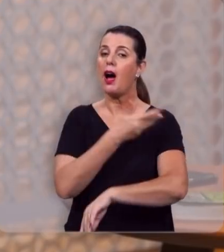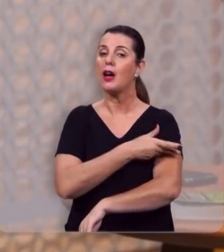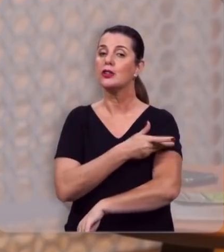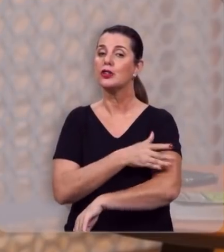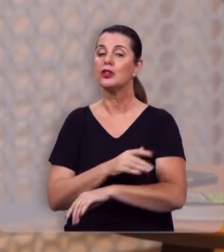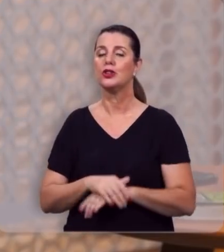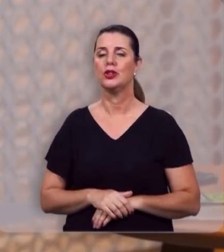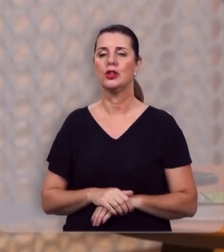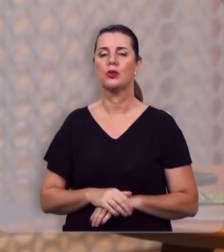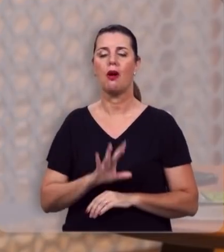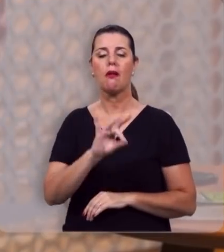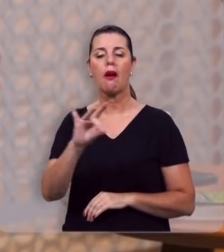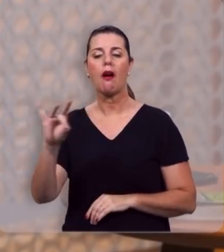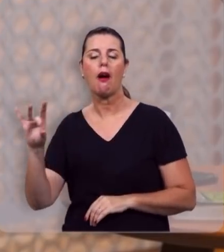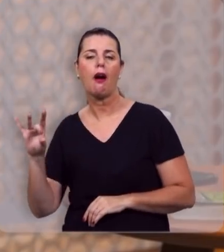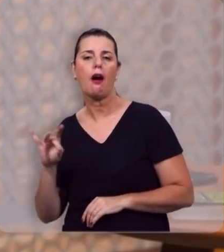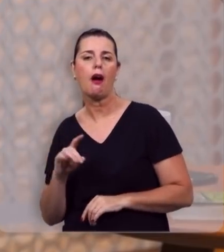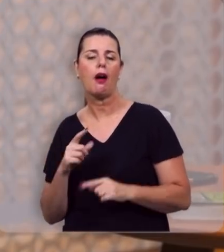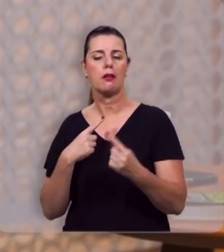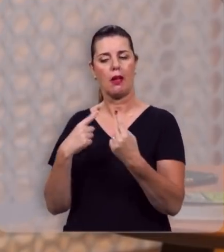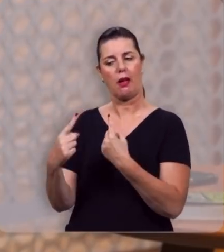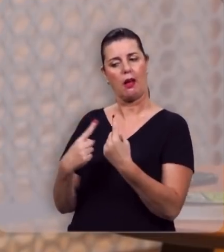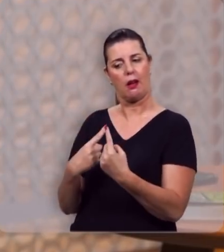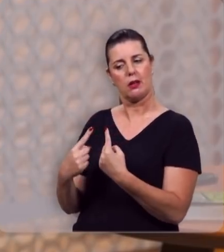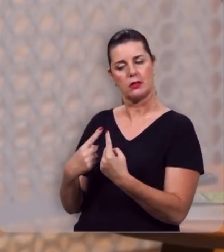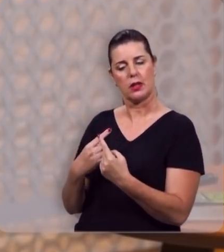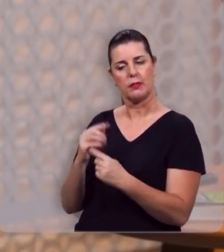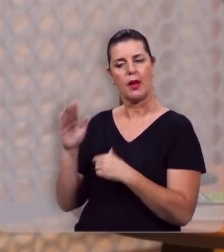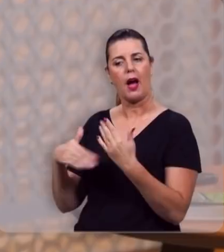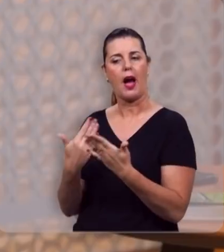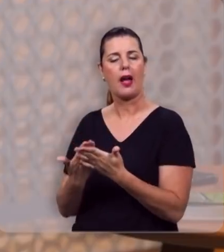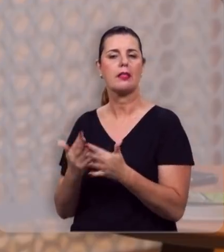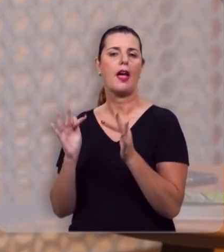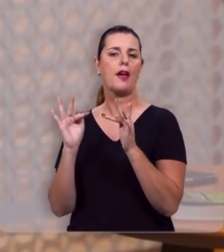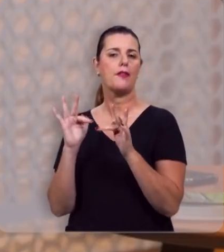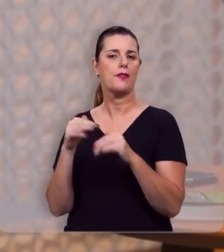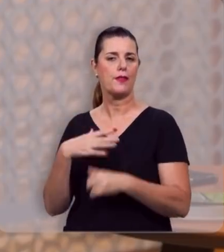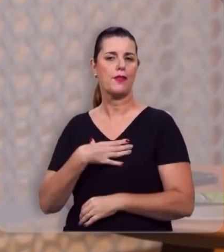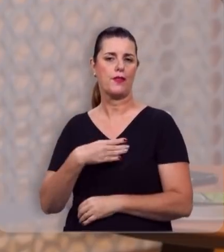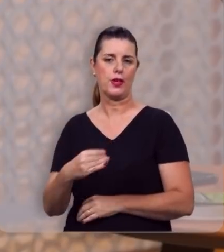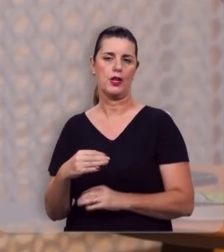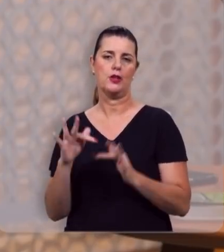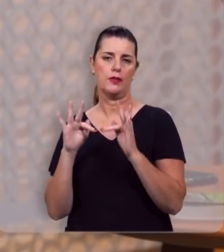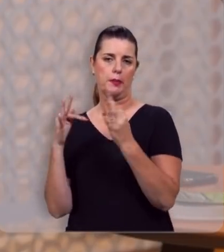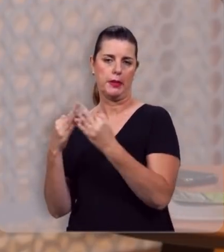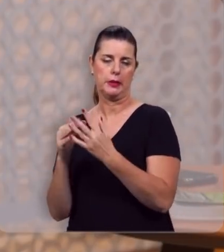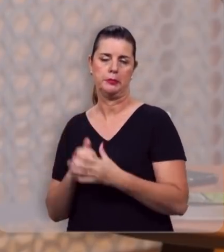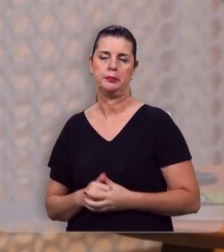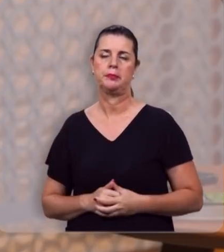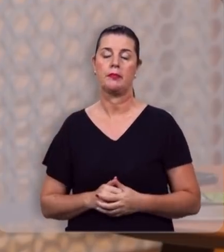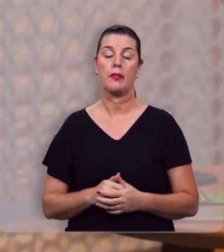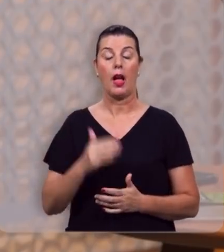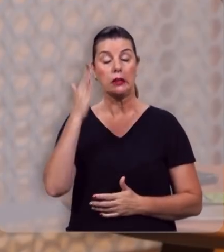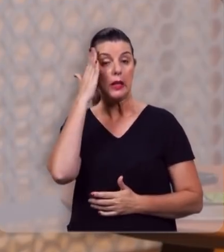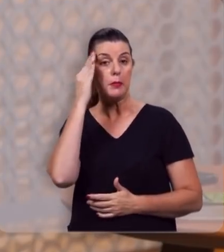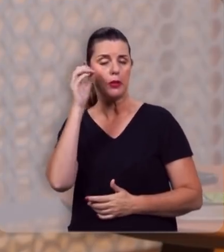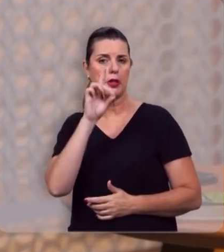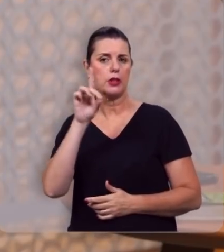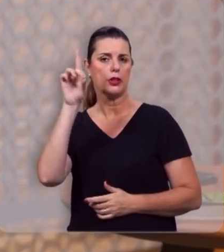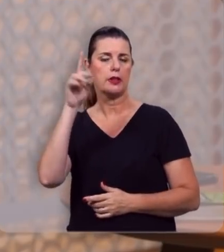cada situação, em cada relacionamento, inclusive no âmbito familiar. E a sabedoria de Deus fala